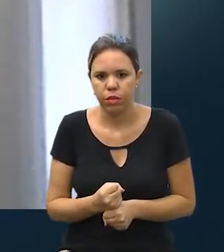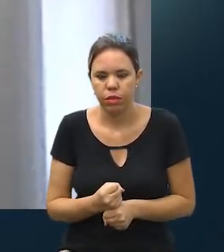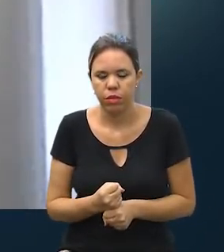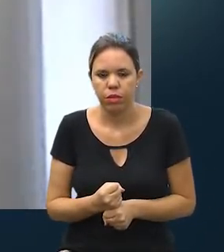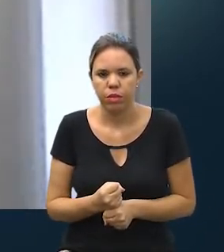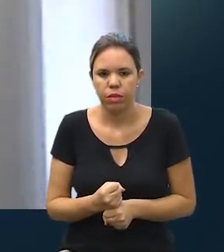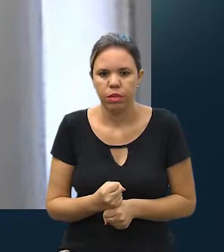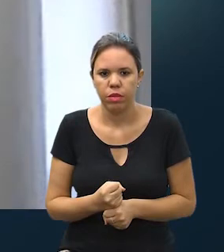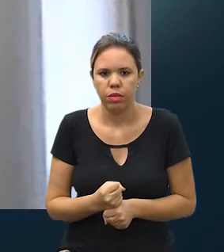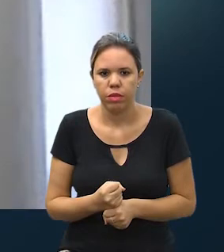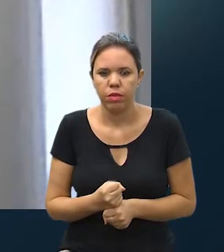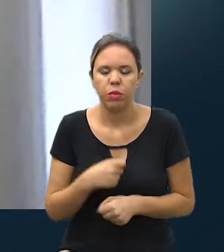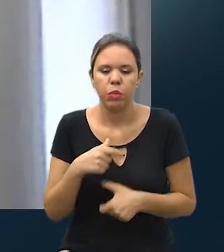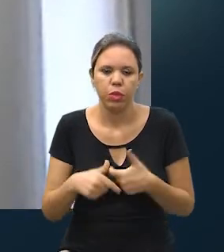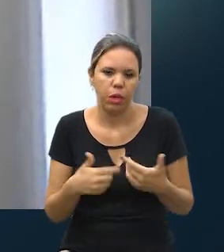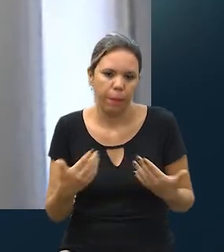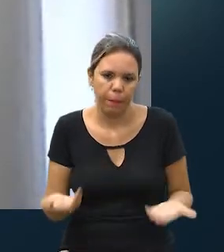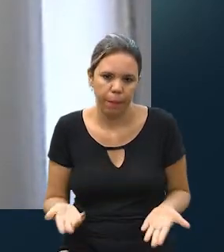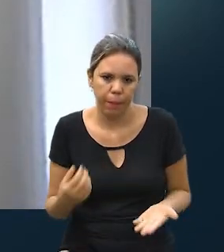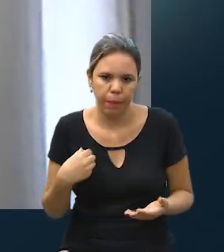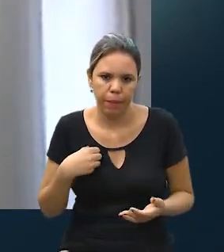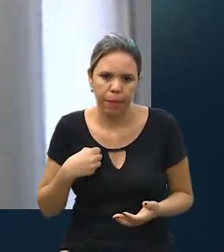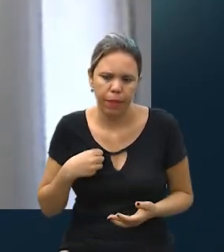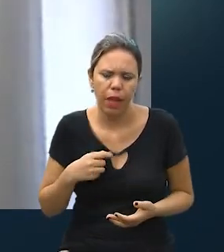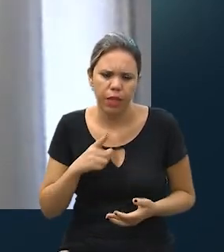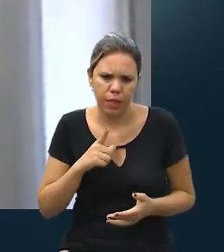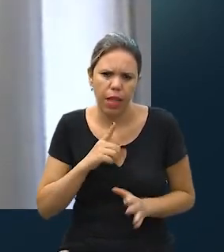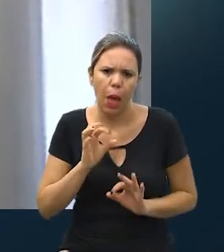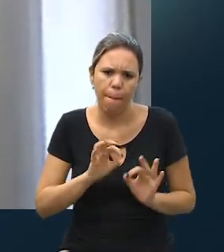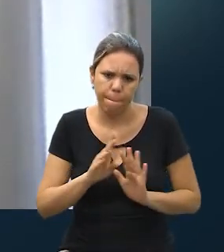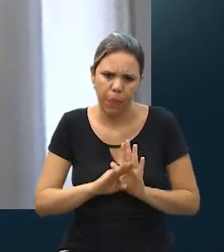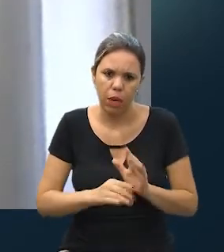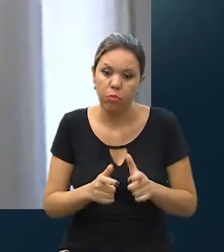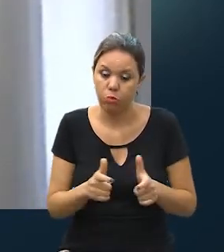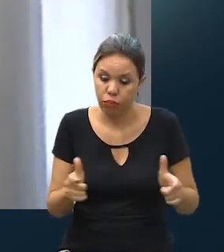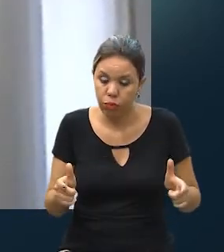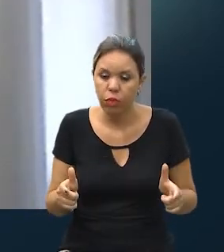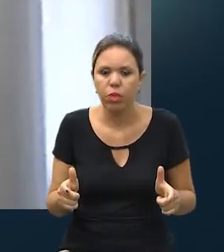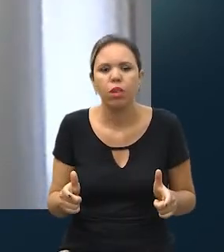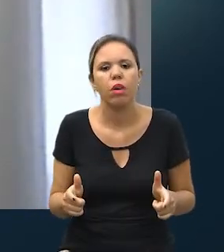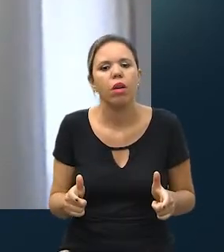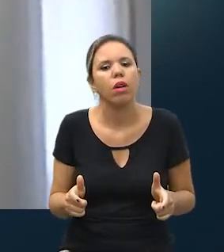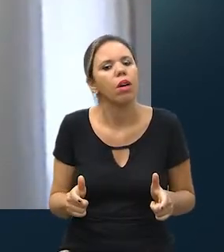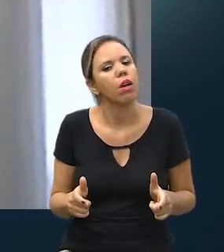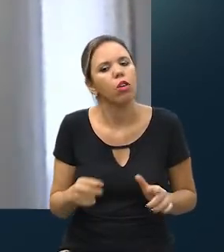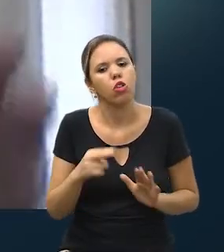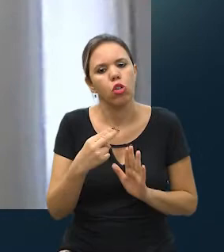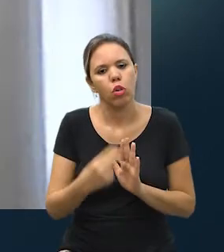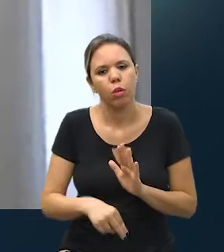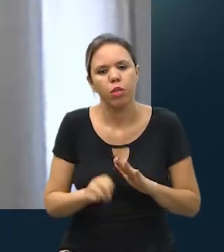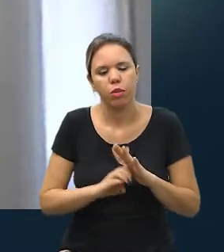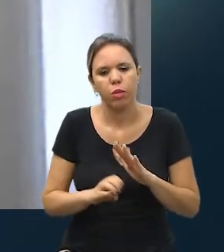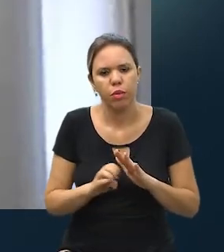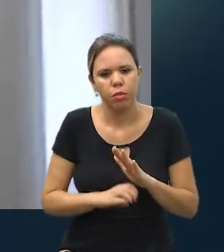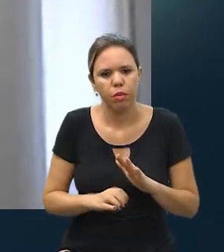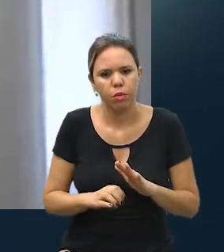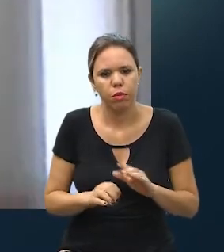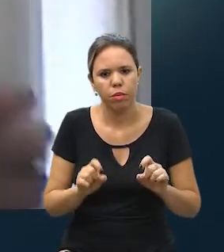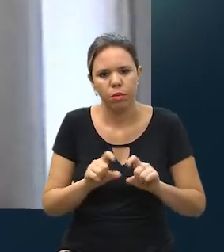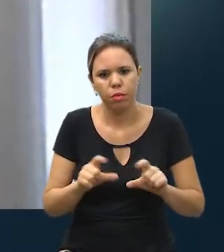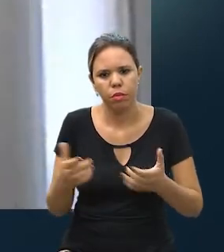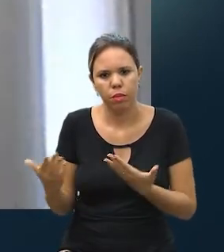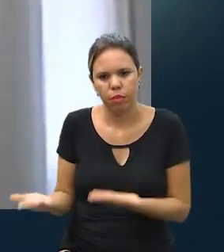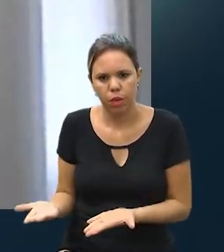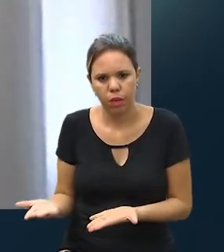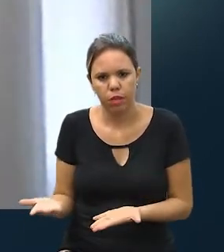saí do meu antigo trabalho, e eu tenho um plano de crescimento, tanto que eu coloquei o nome da minha empresa de Matura Partners,